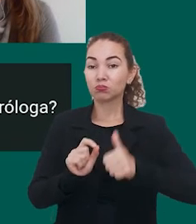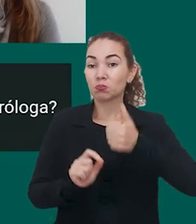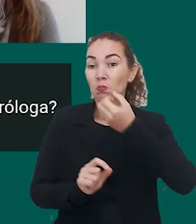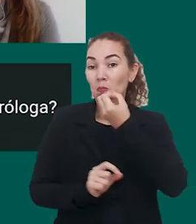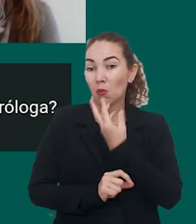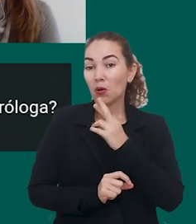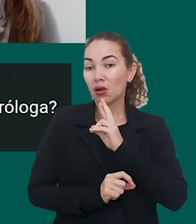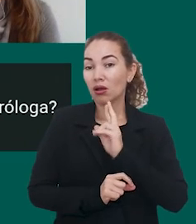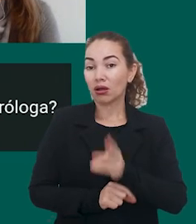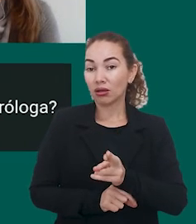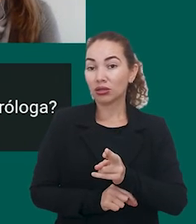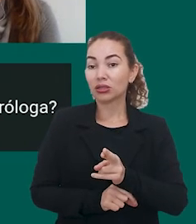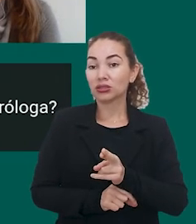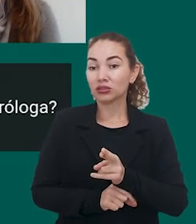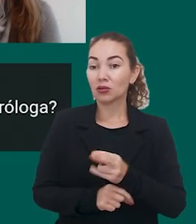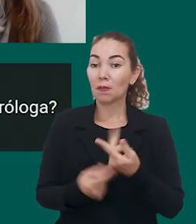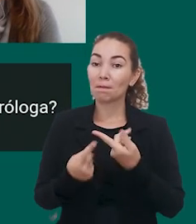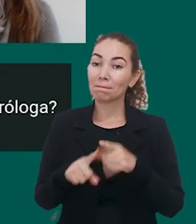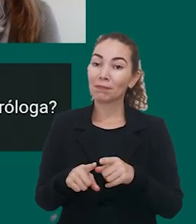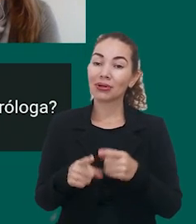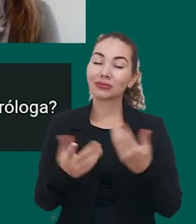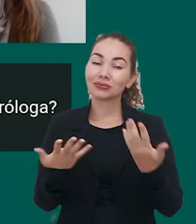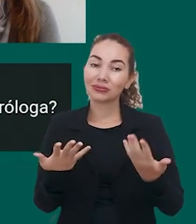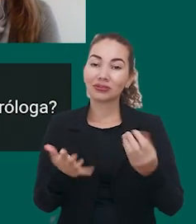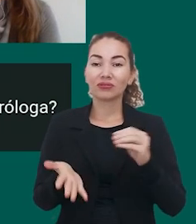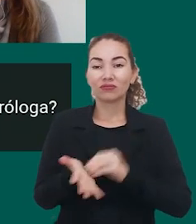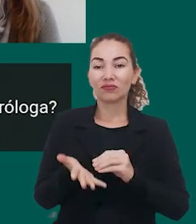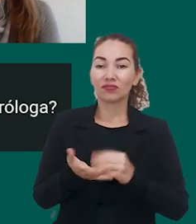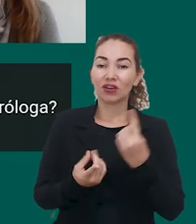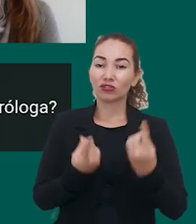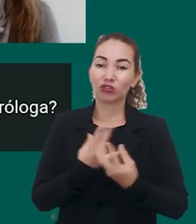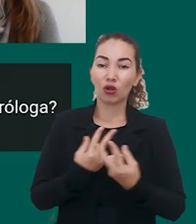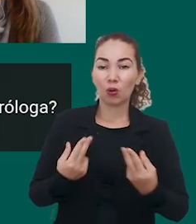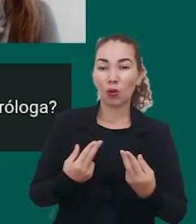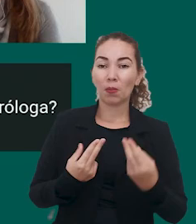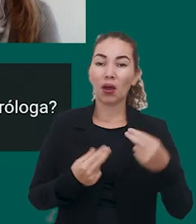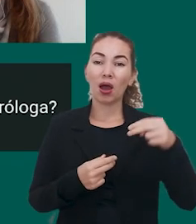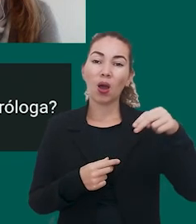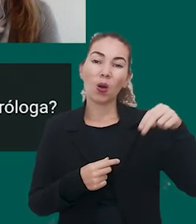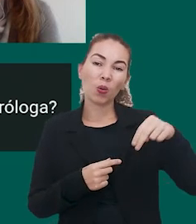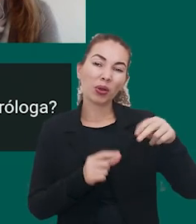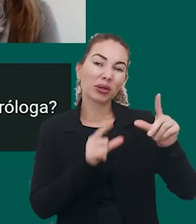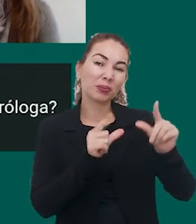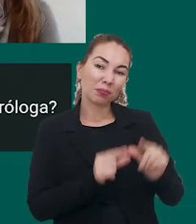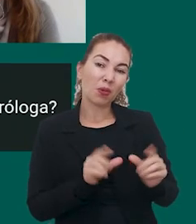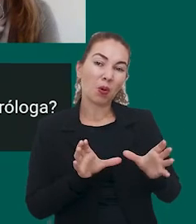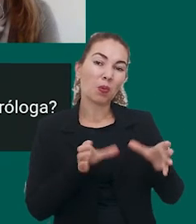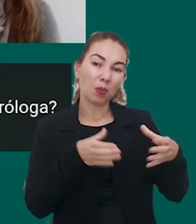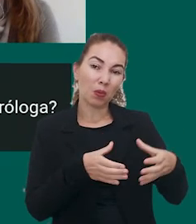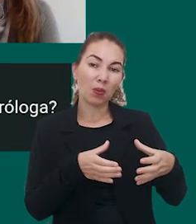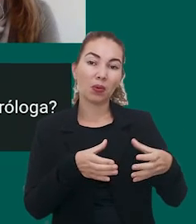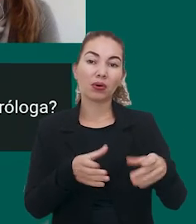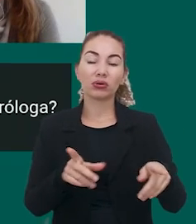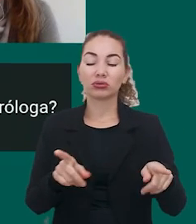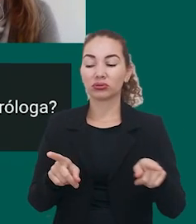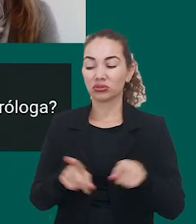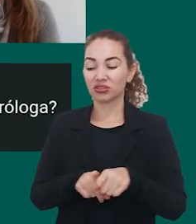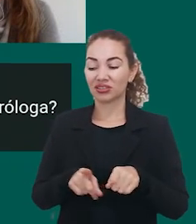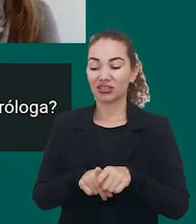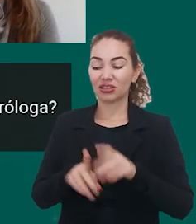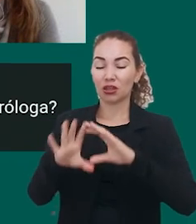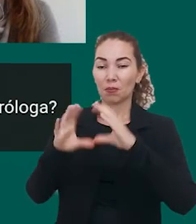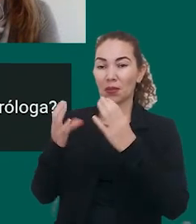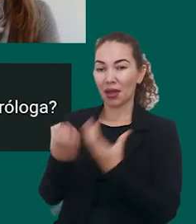vacina, mas esse estudo não convence, tá? Um N que não é tão satisfatório, né, e dentro de um contexto também, na comunidade